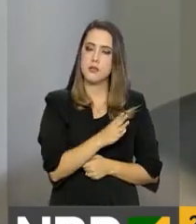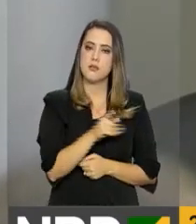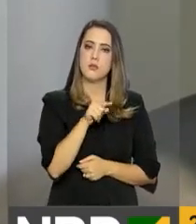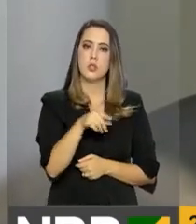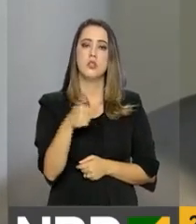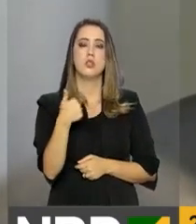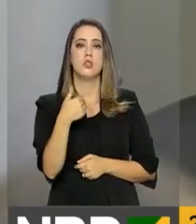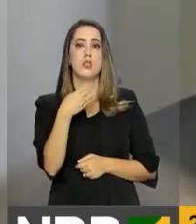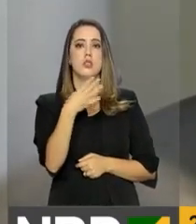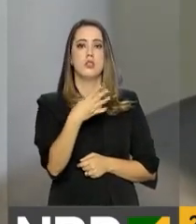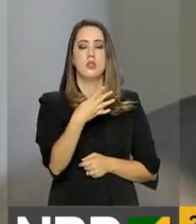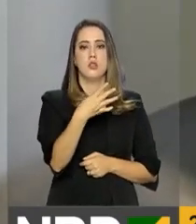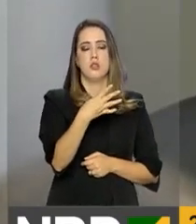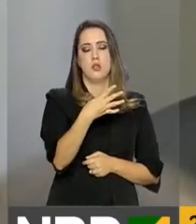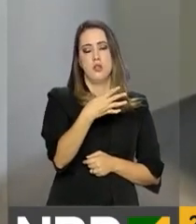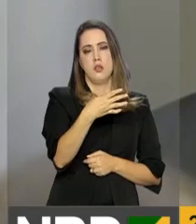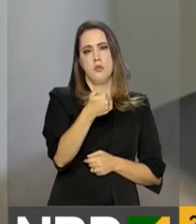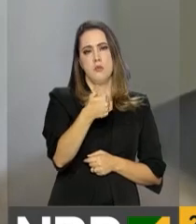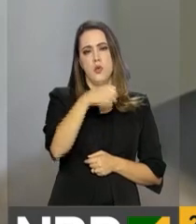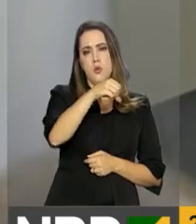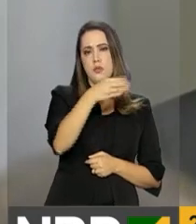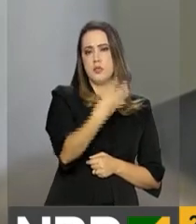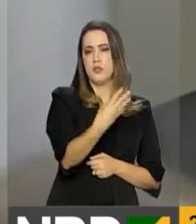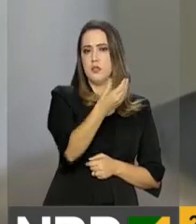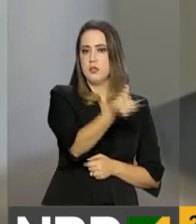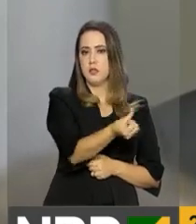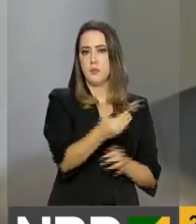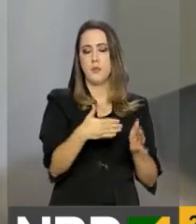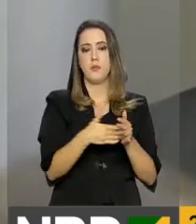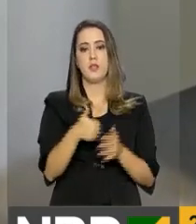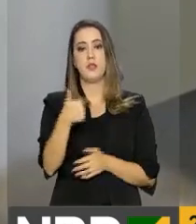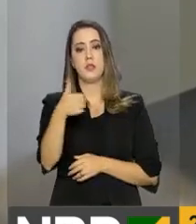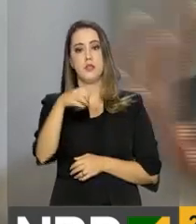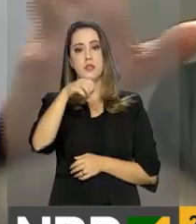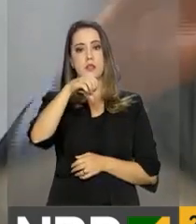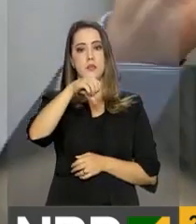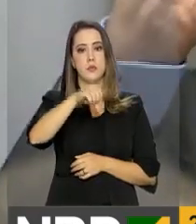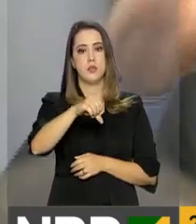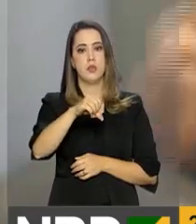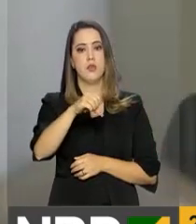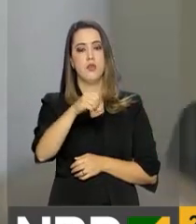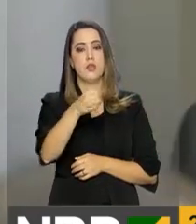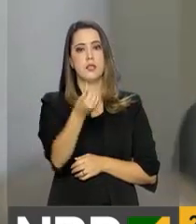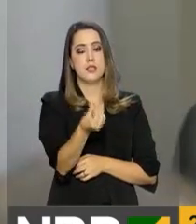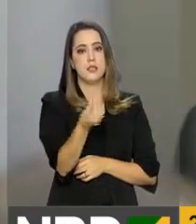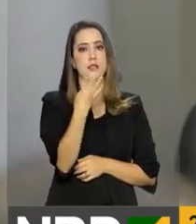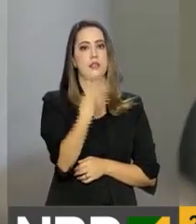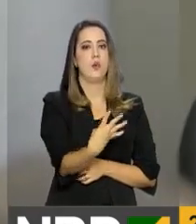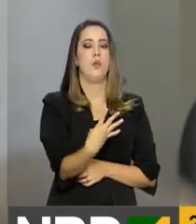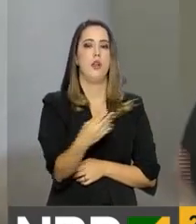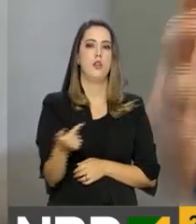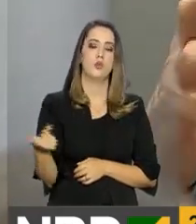de 46, Constituição de 46, até 64. 64, novamente, o povo se regozijou, porque novamente